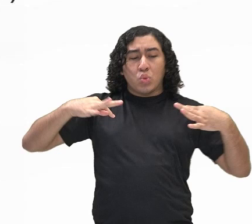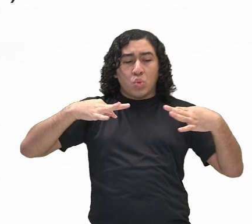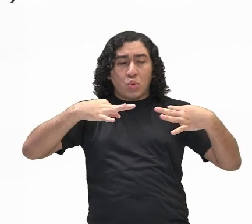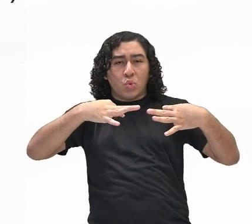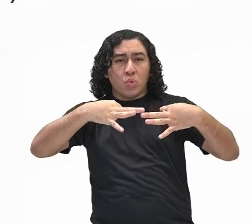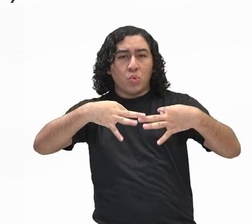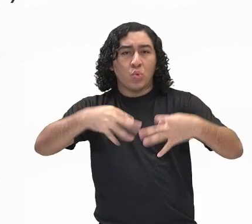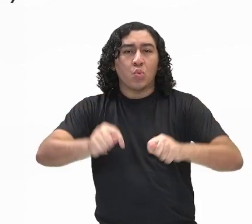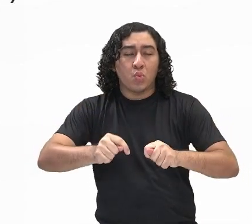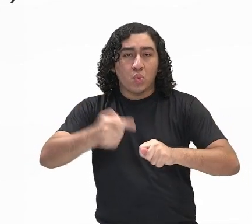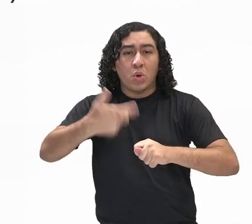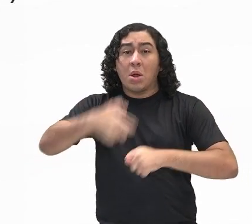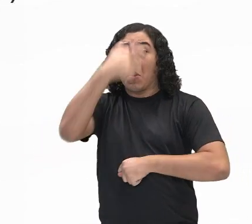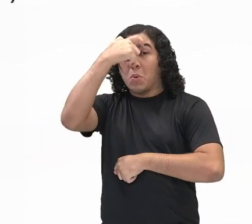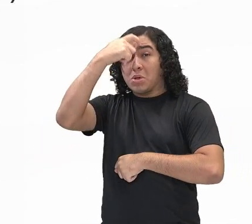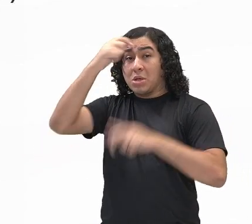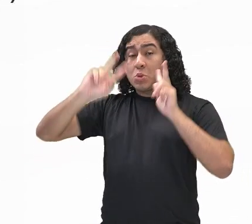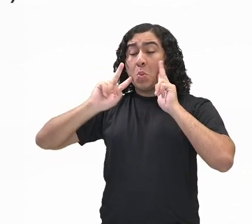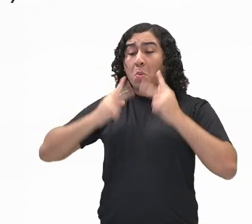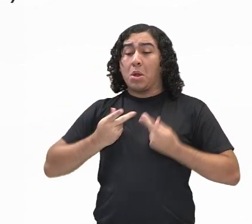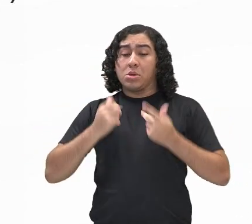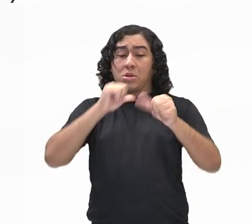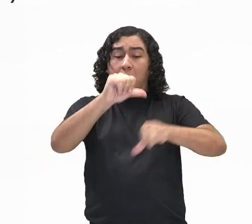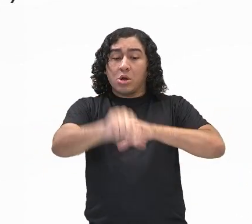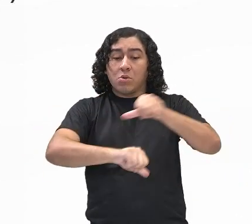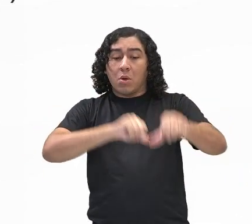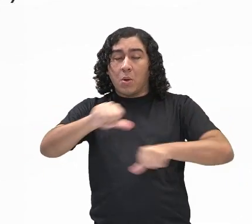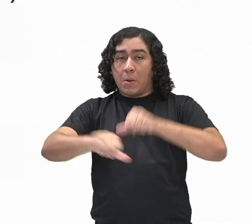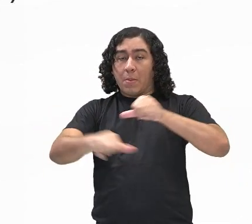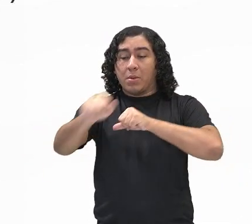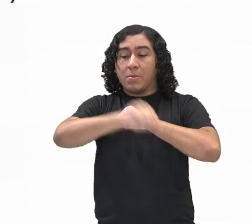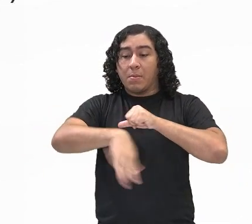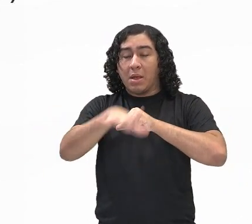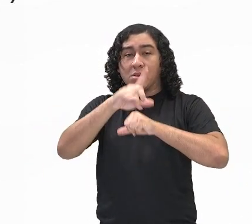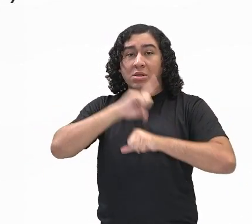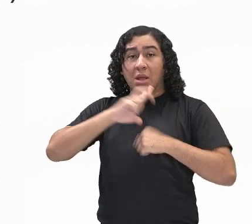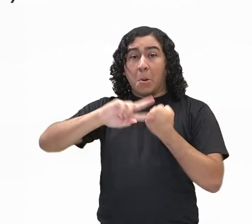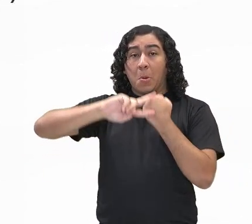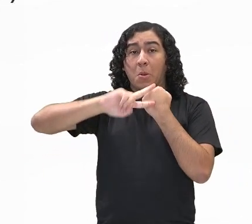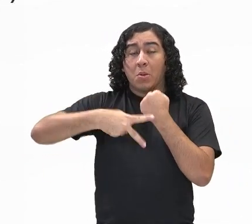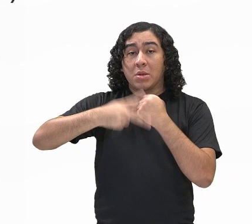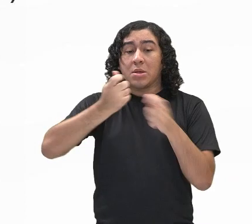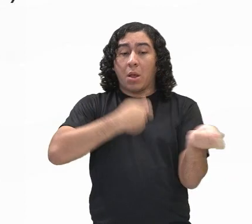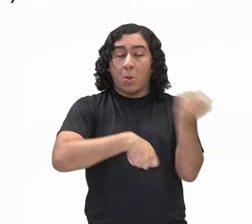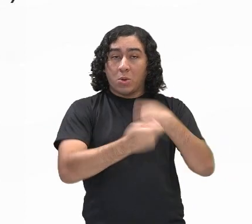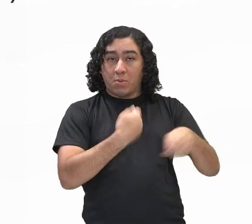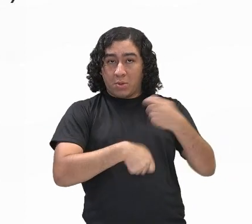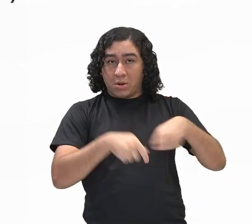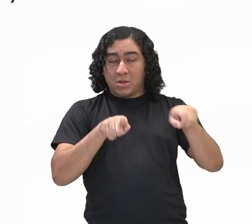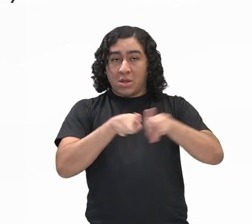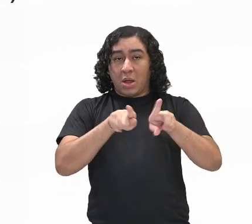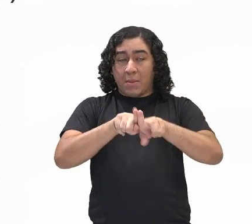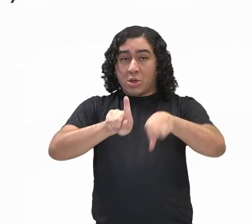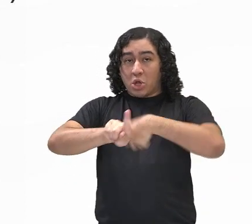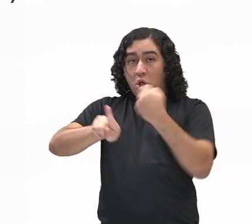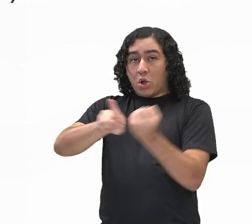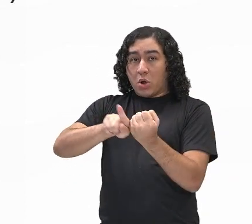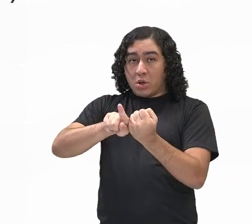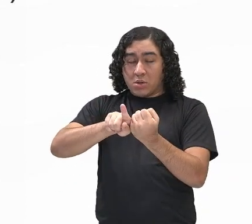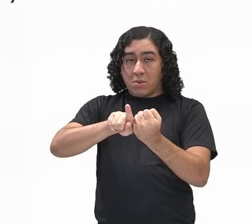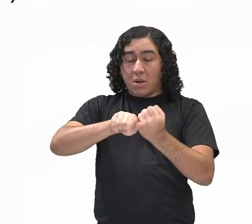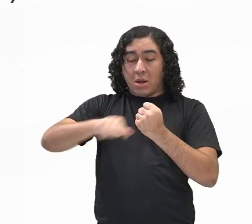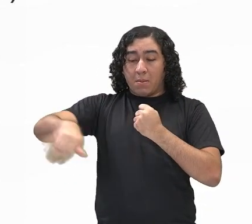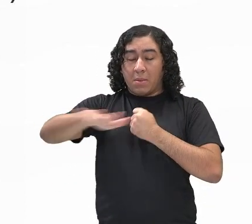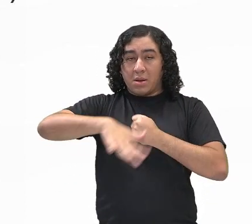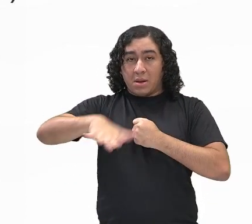homem constrói, modificando e causando impactos econômicos e socioambientais, em